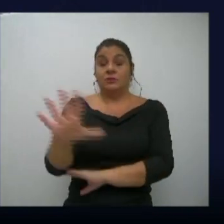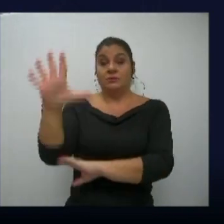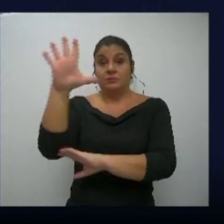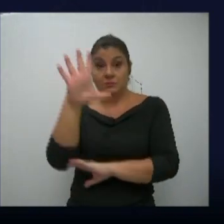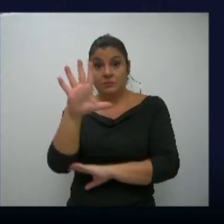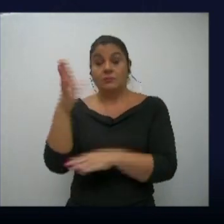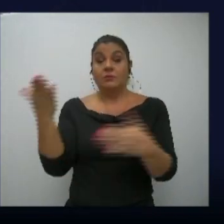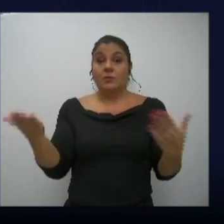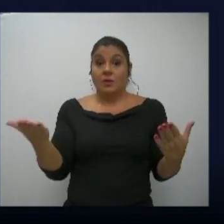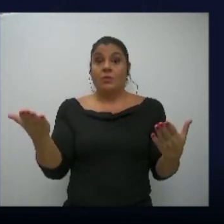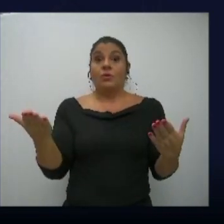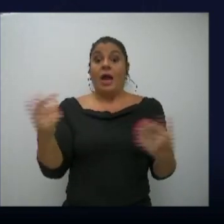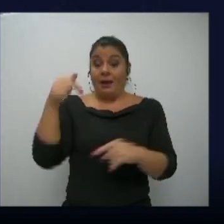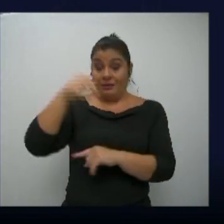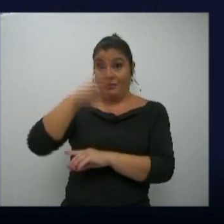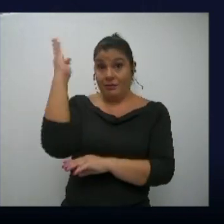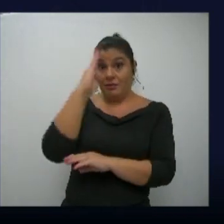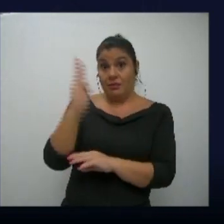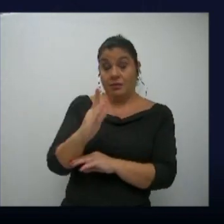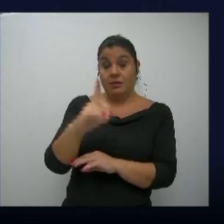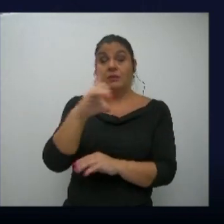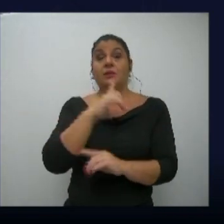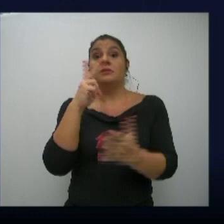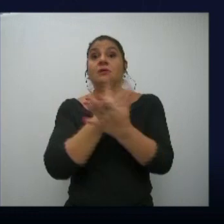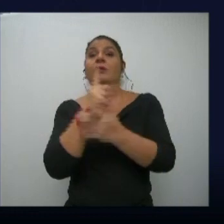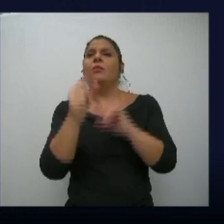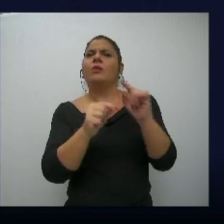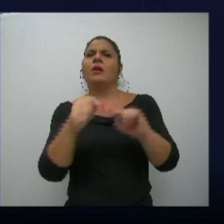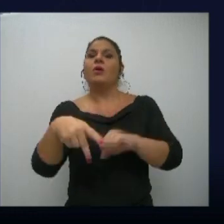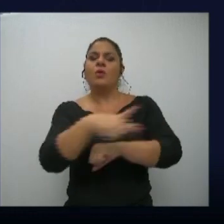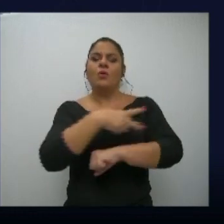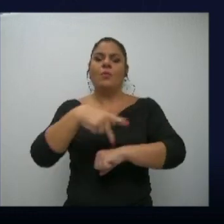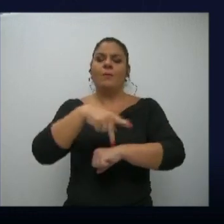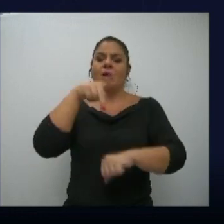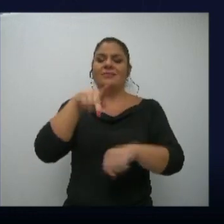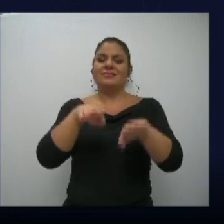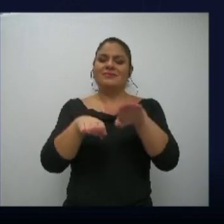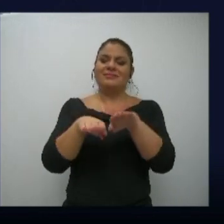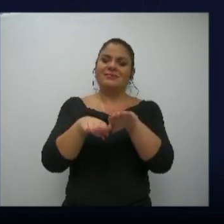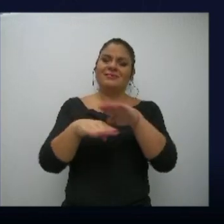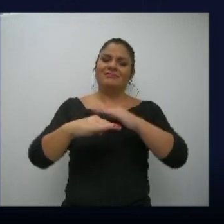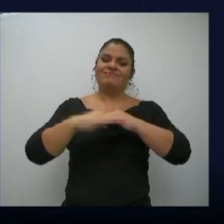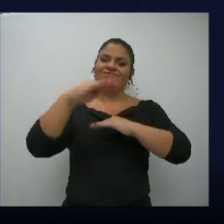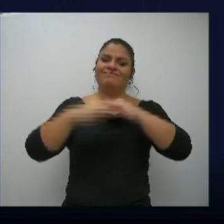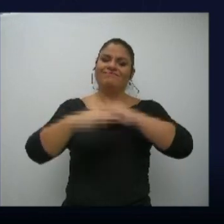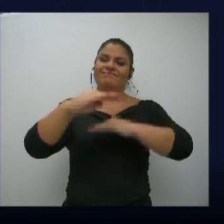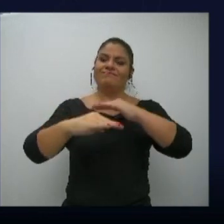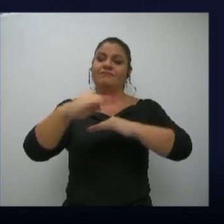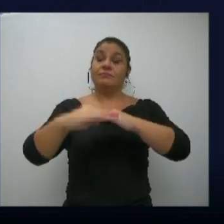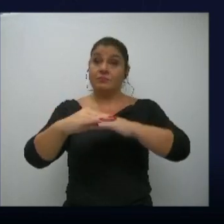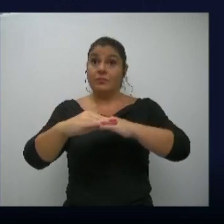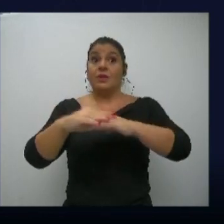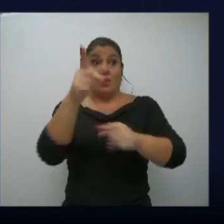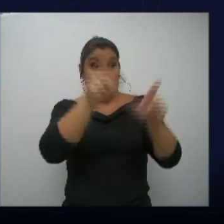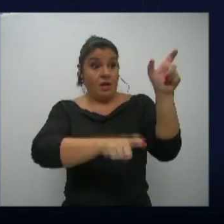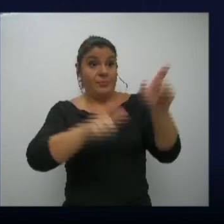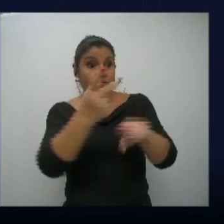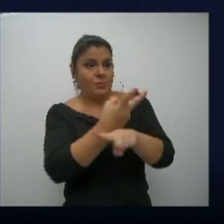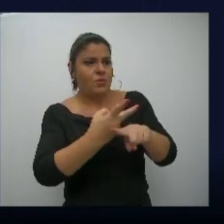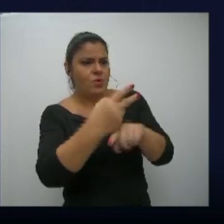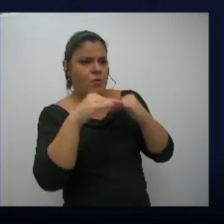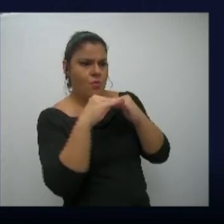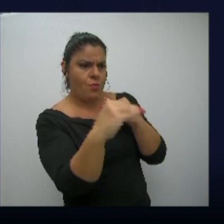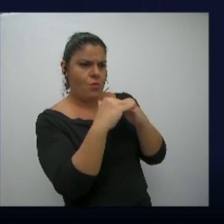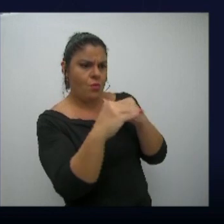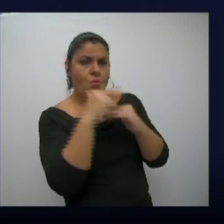Brasil não é o direito e eu te no Brasil como a gente a gente sempre foi um país muito instável As pessoas sempre buscaram estabilidade né